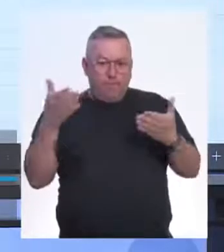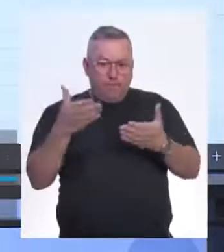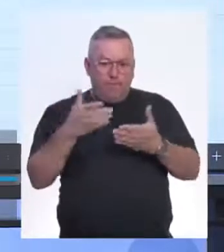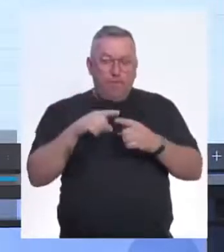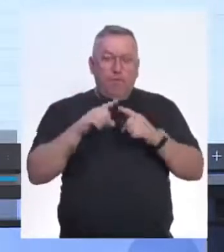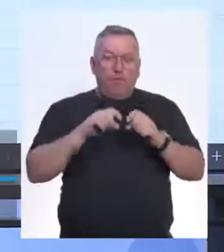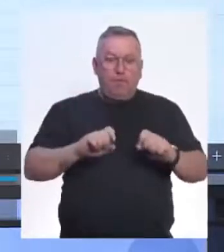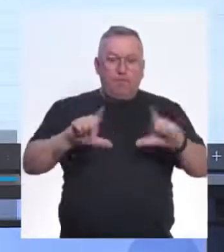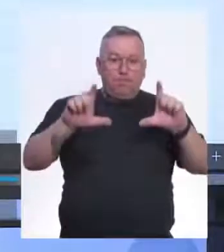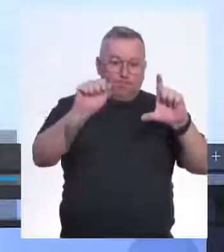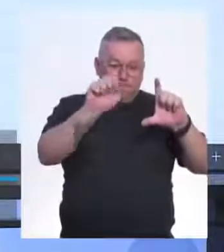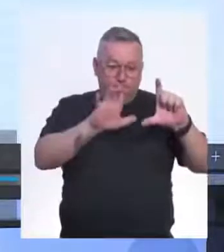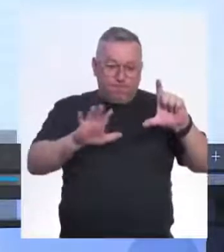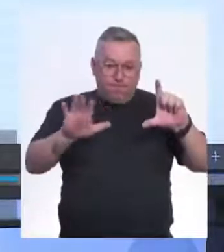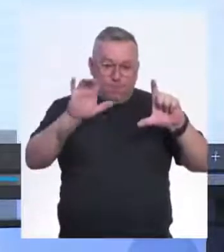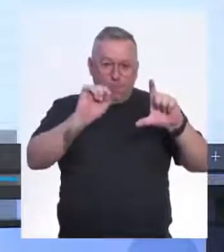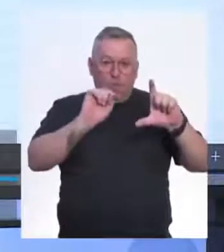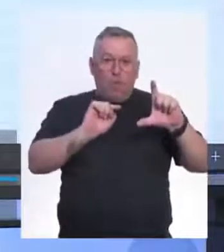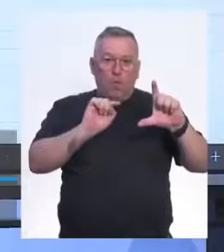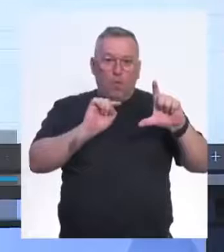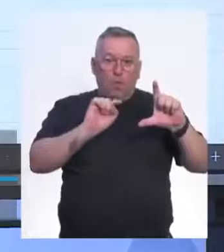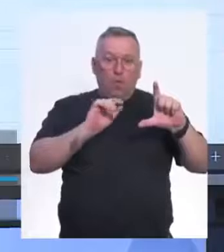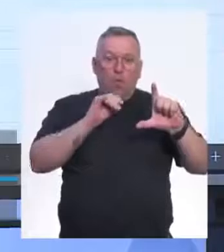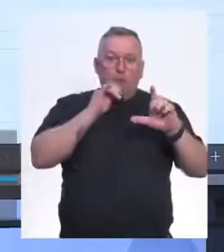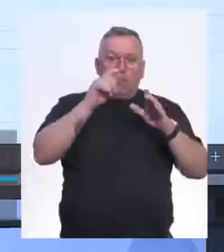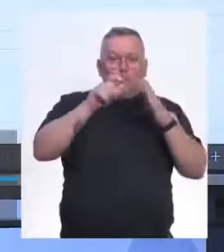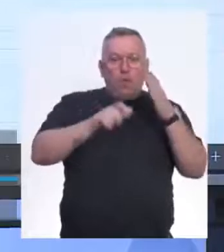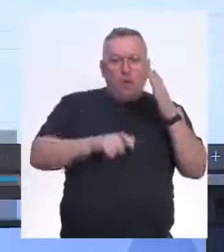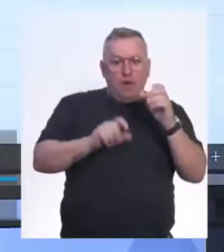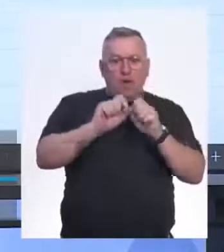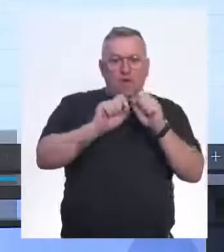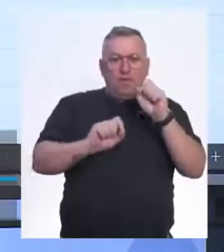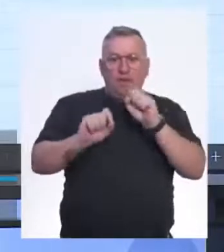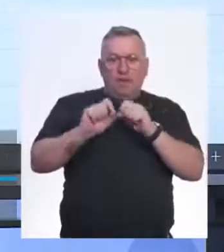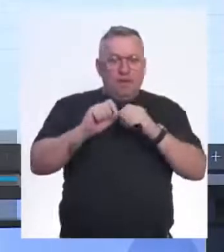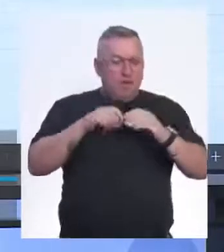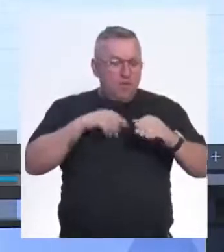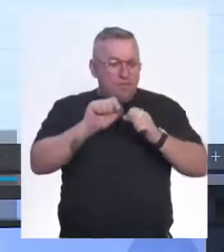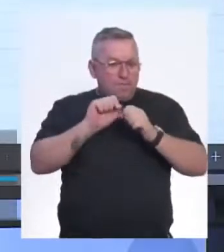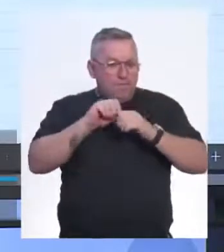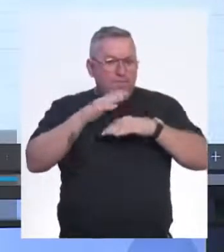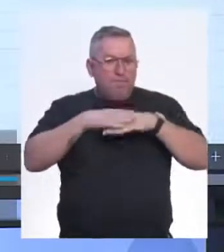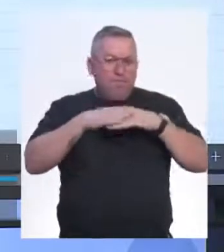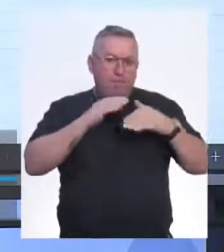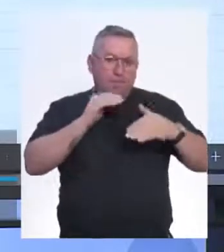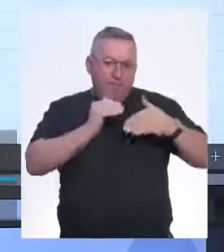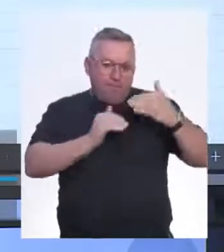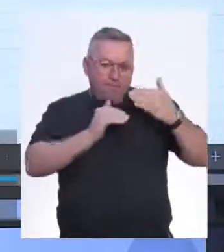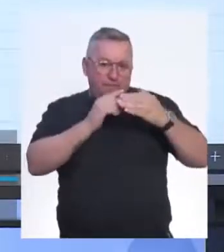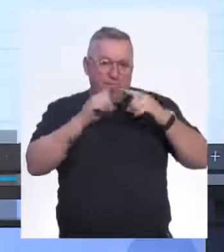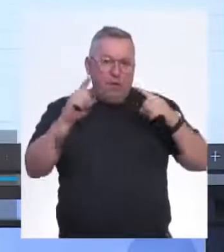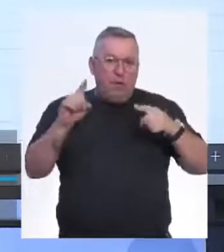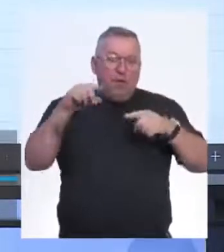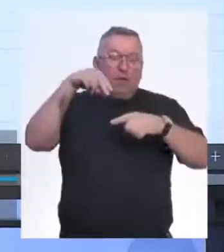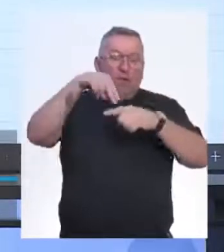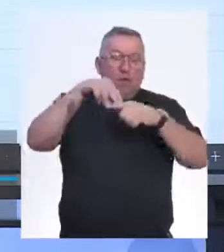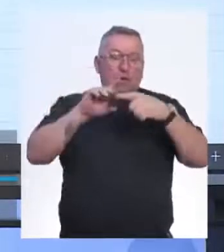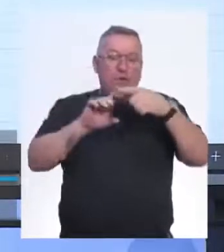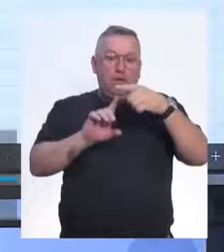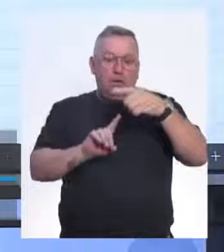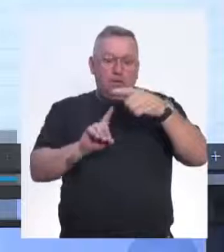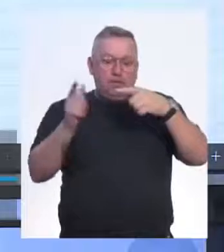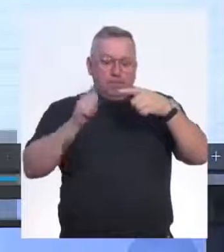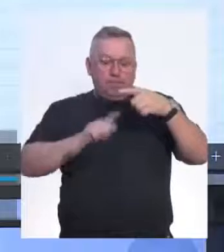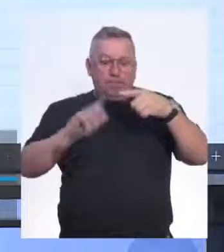mostrar na telinha para vocês um dos modelos que é uma construção, digamos assim, né? Vocês fazerem a fração e tentar entender